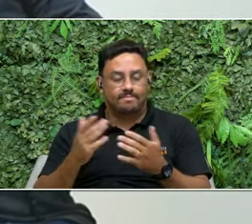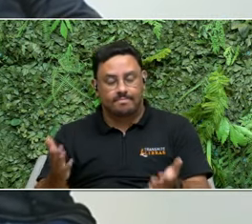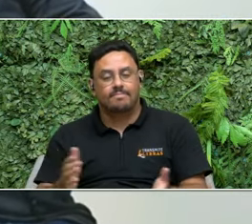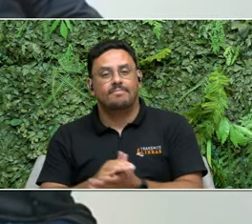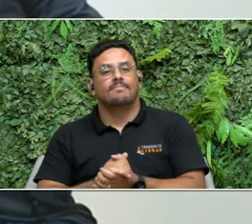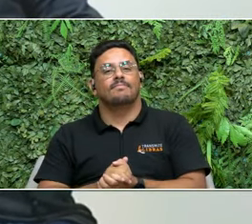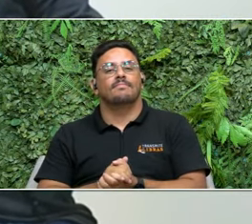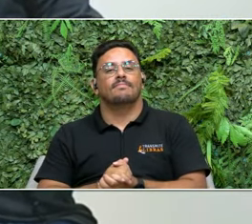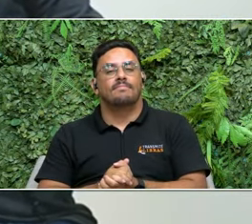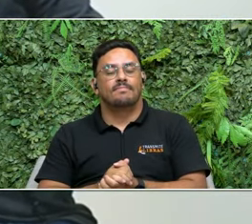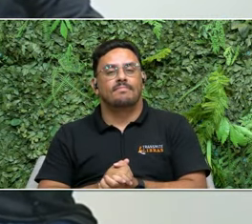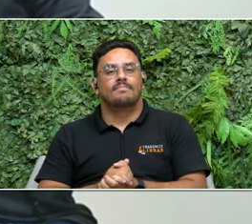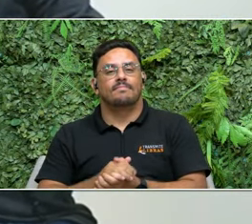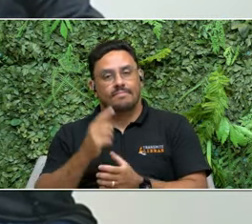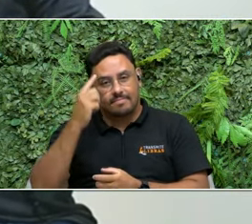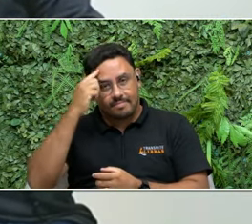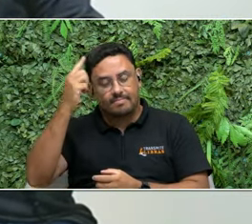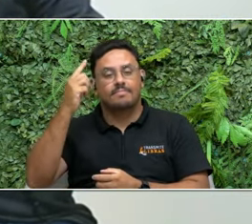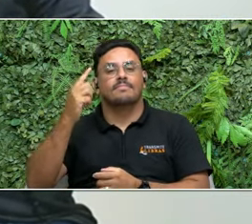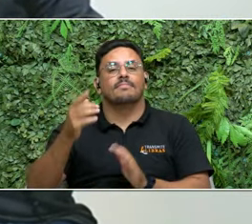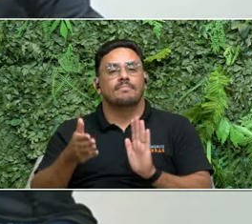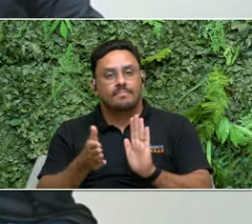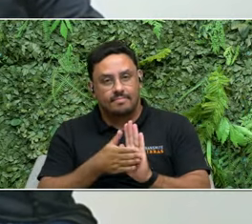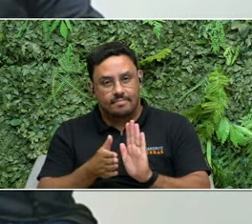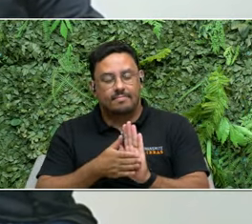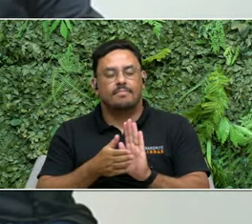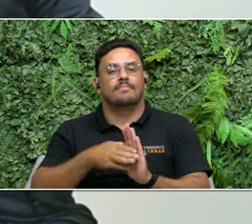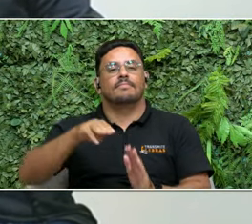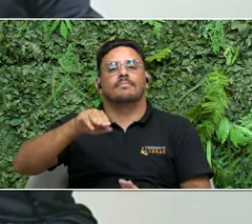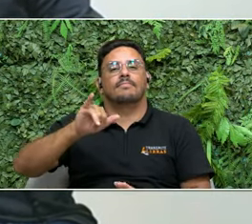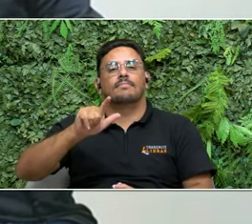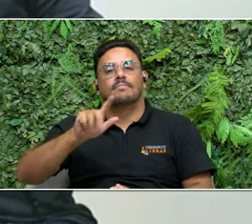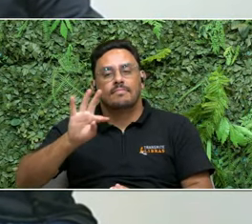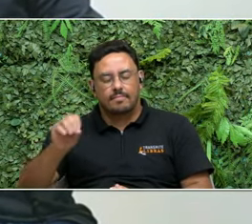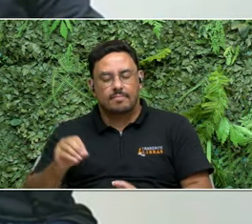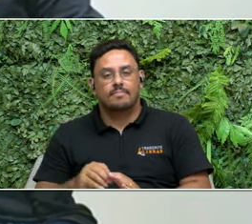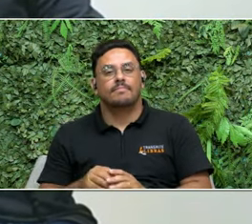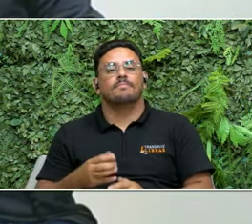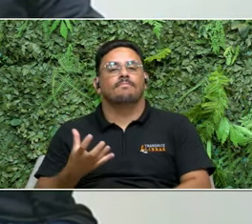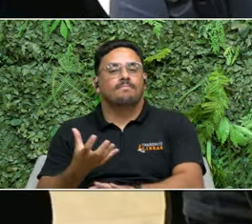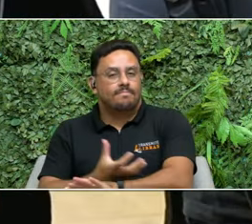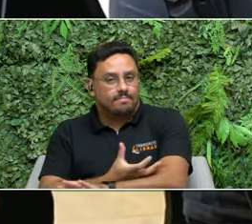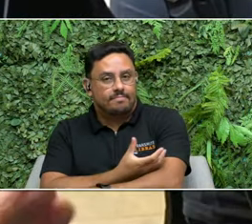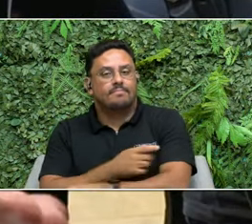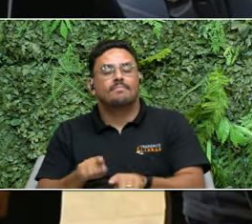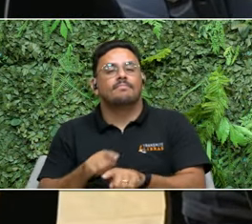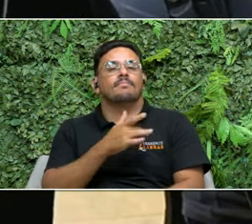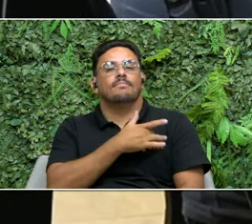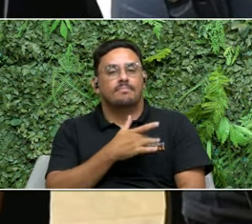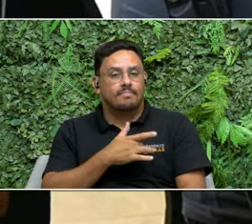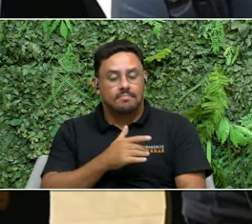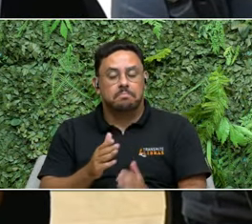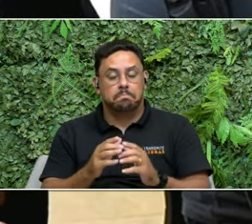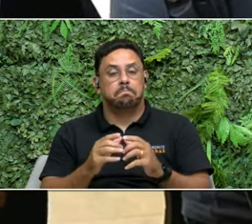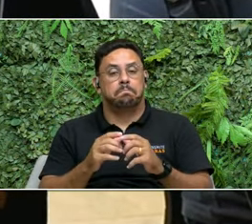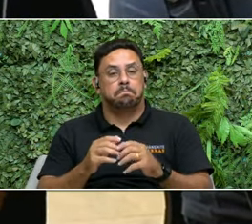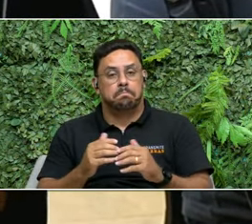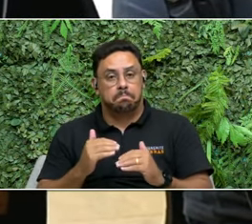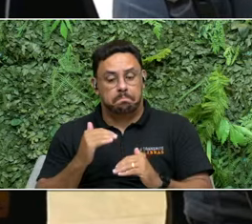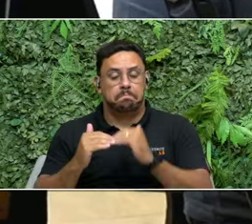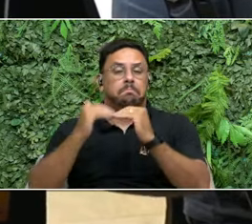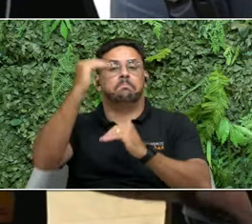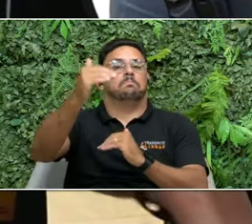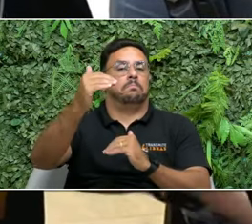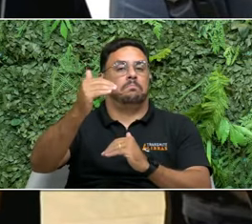eh a a ideia a proposta do milito na segunda etapa E o fator emocional e o Cruzeiro que cresceu também são duas são